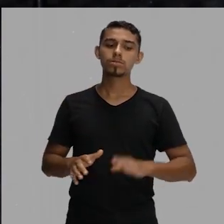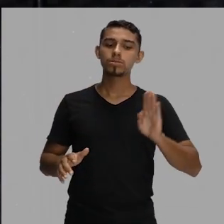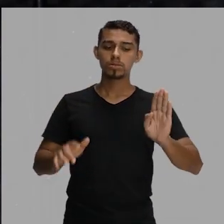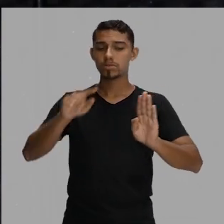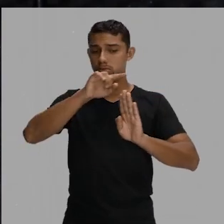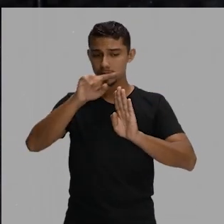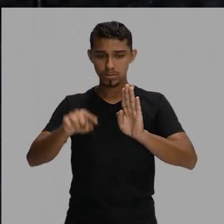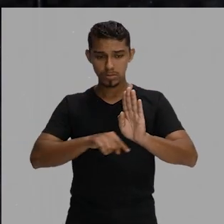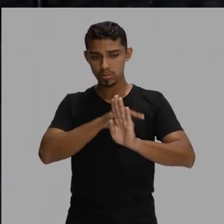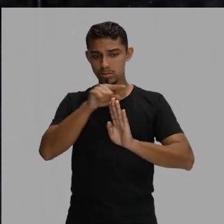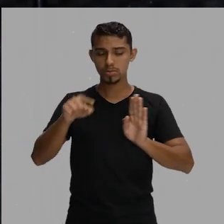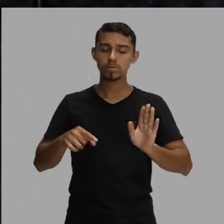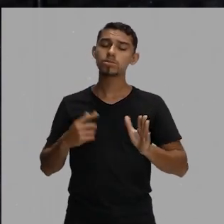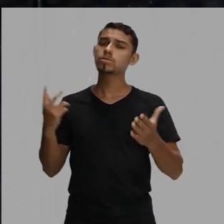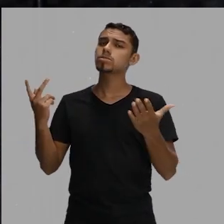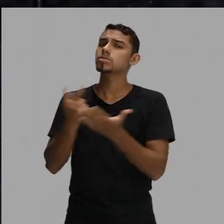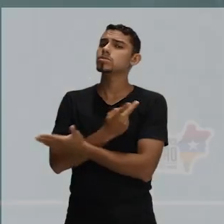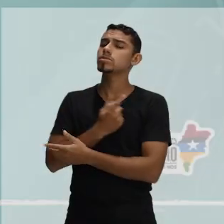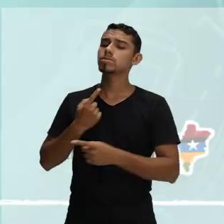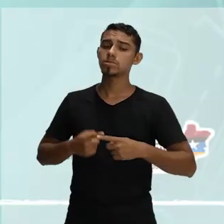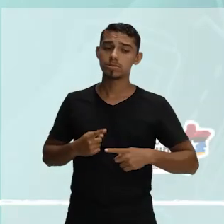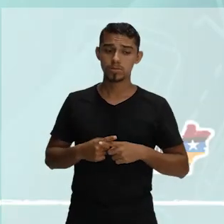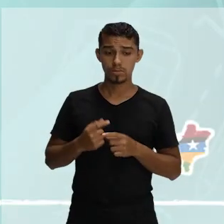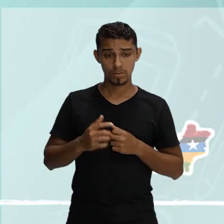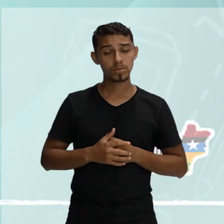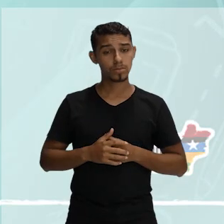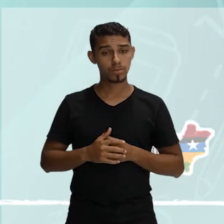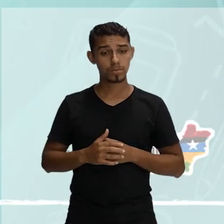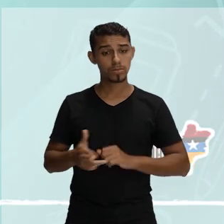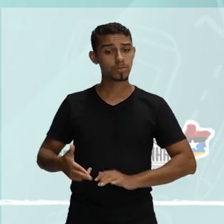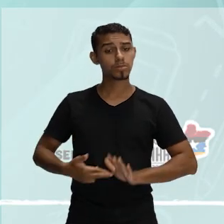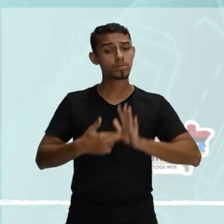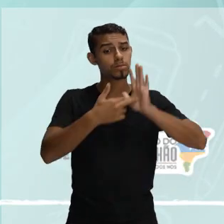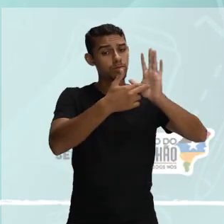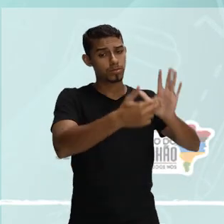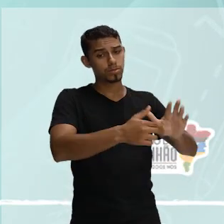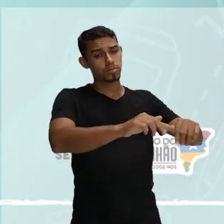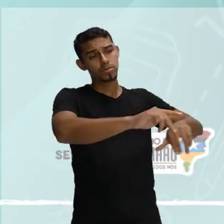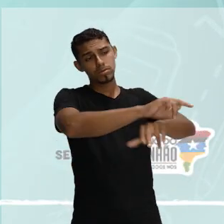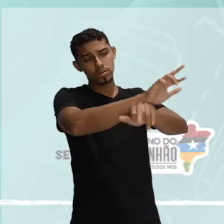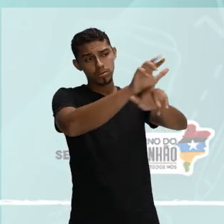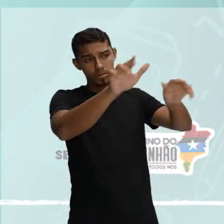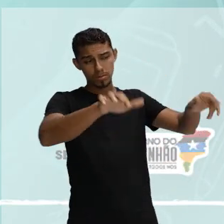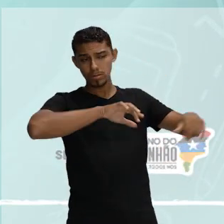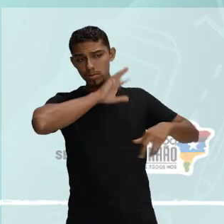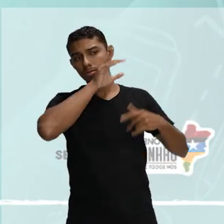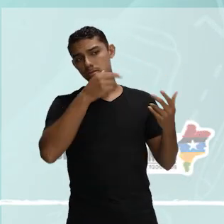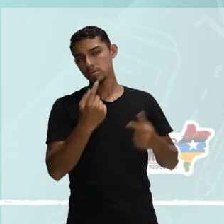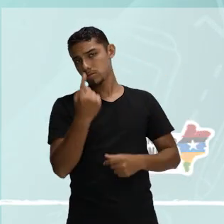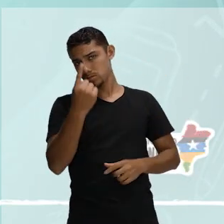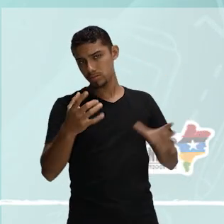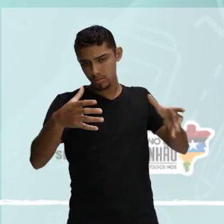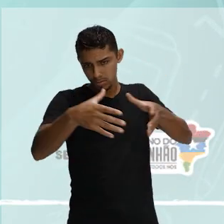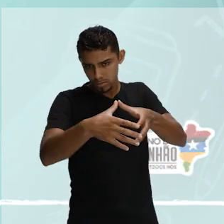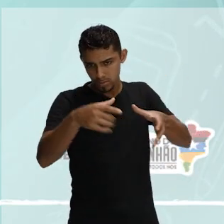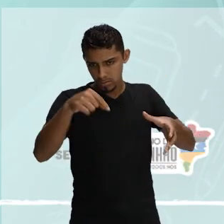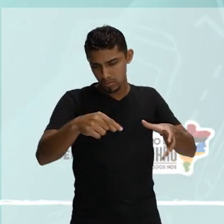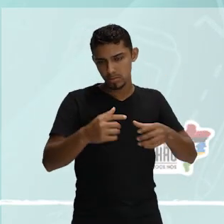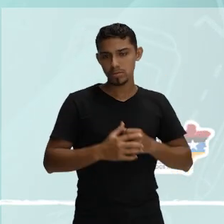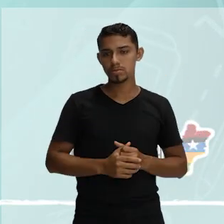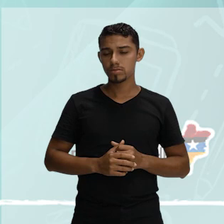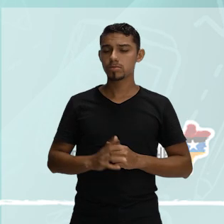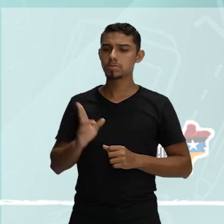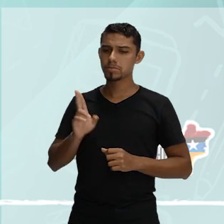B estaria errada? Ele diz o seguinte: para se referir às várias espécies de um gênero, pode-se